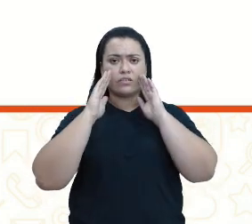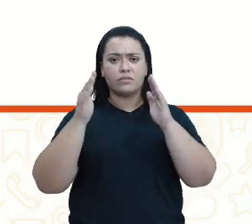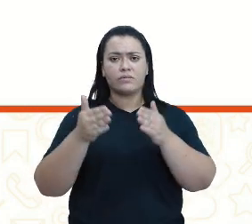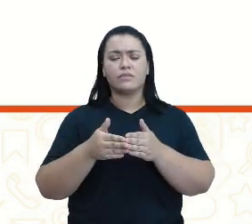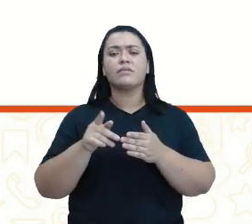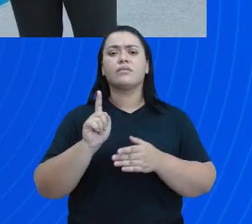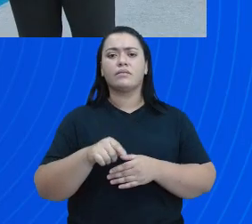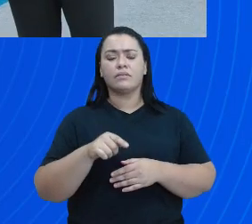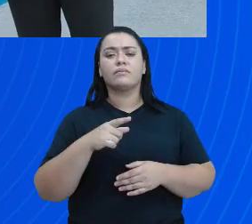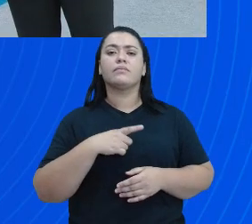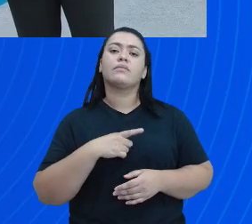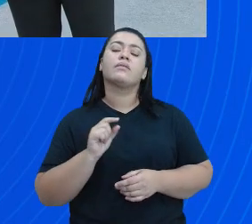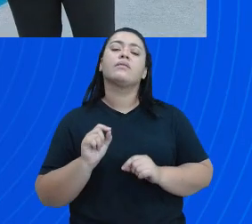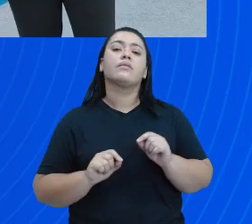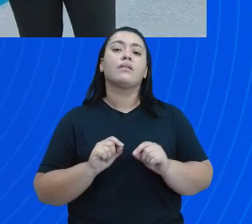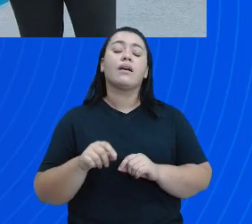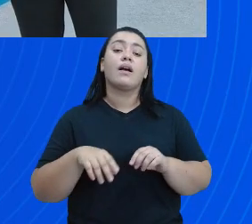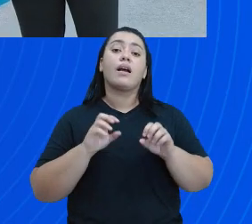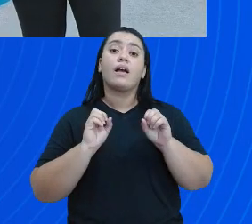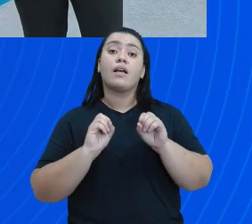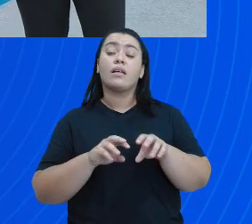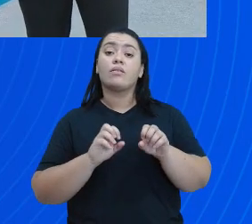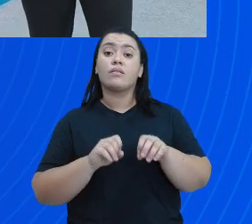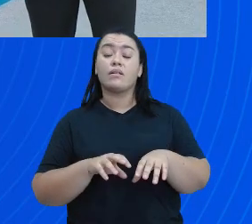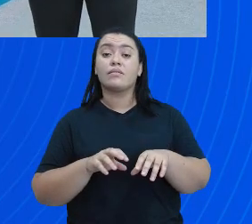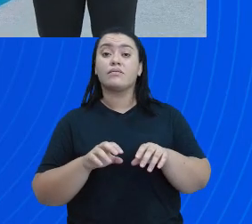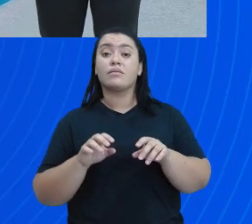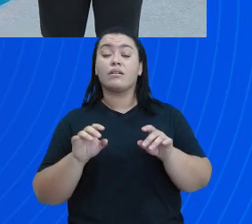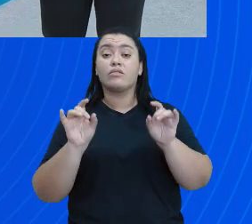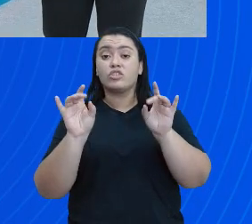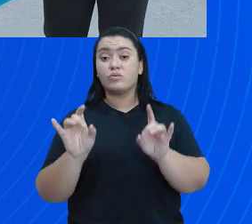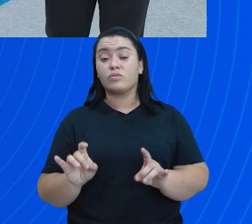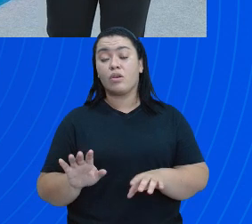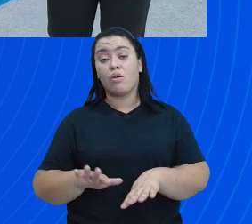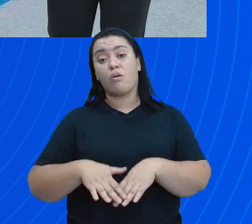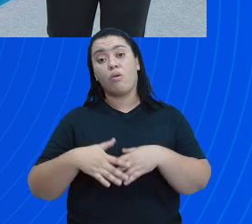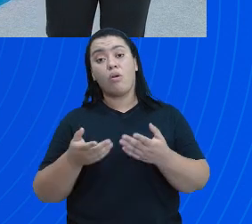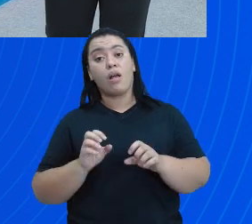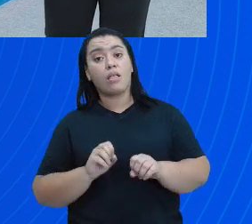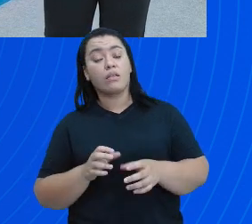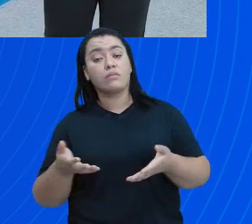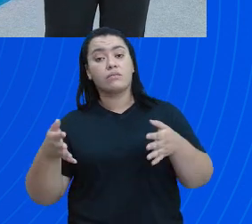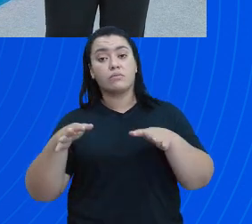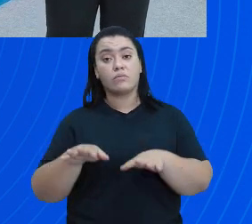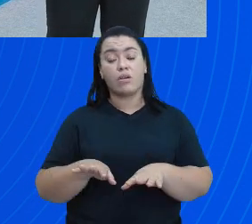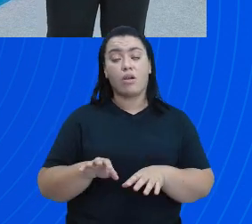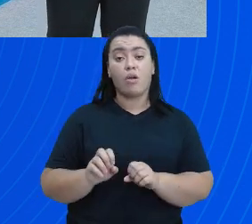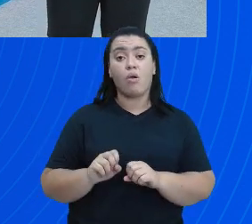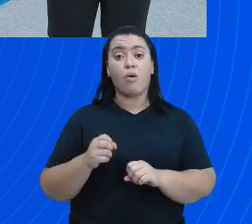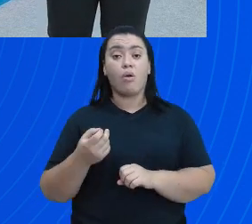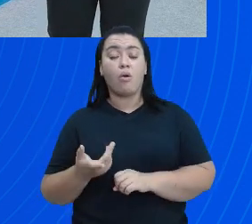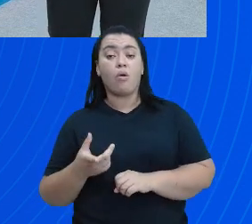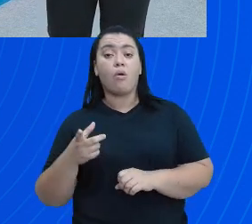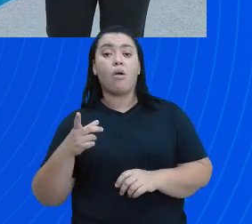especialização, certo? Em educação especial ou educação inclusiva ou em sala de